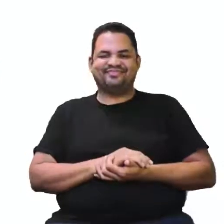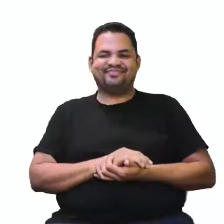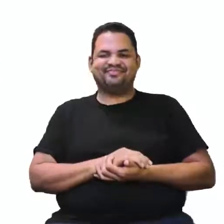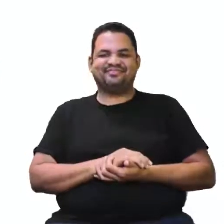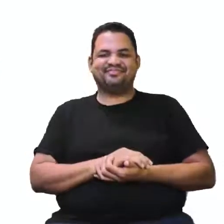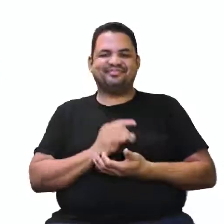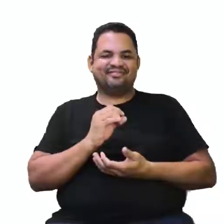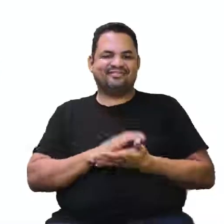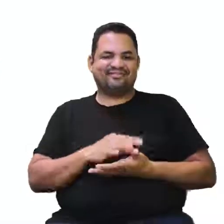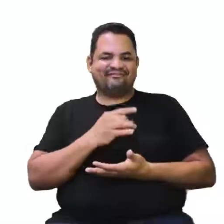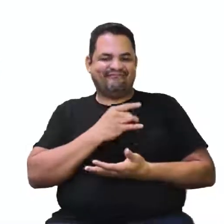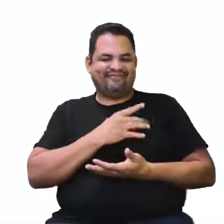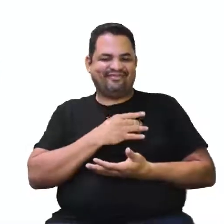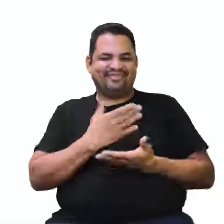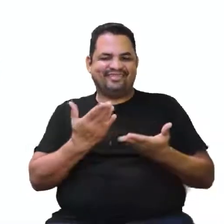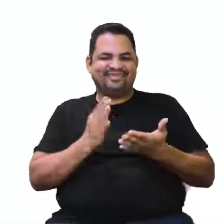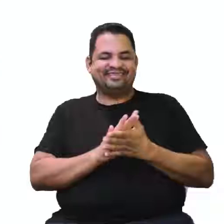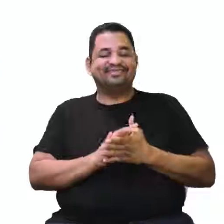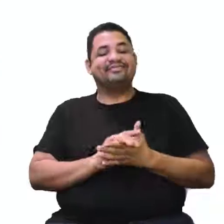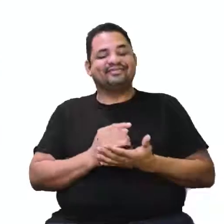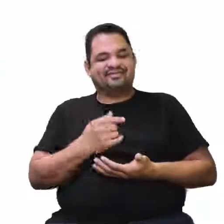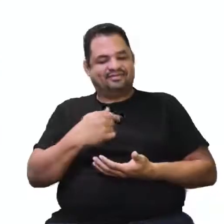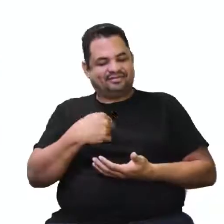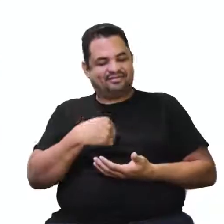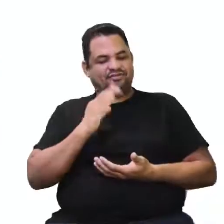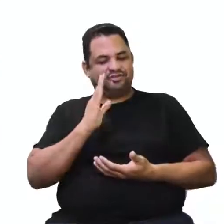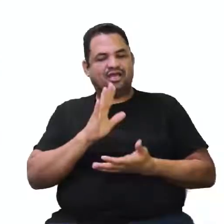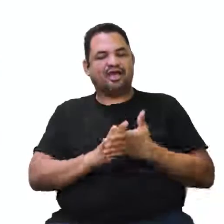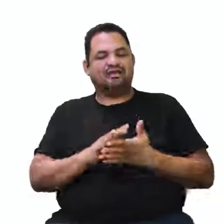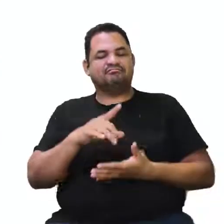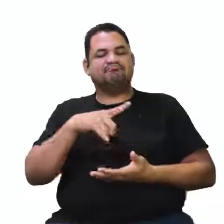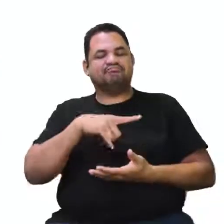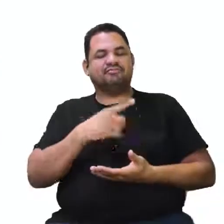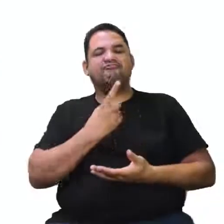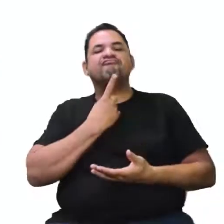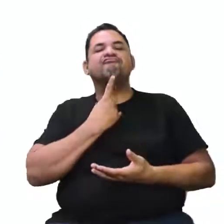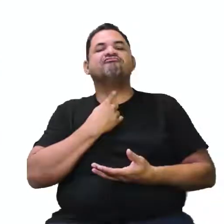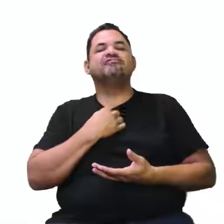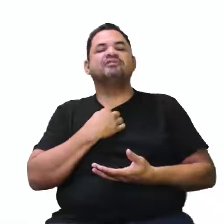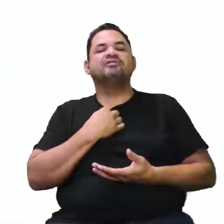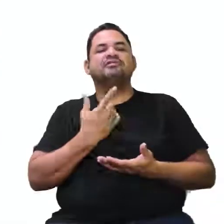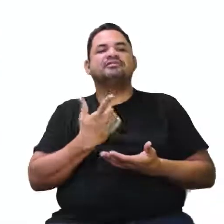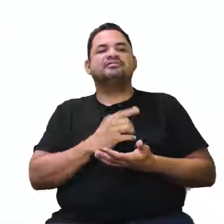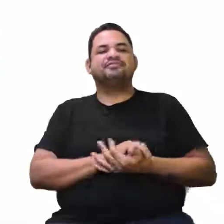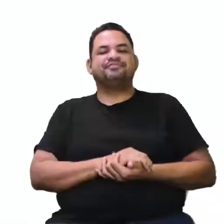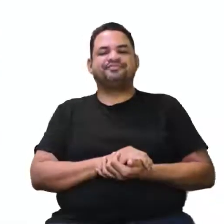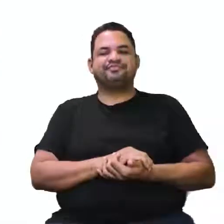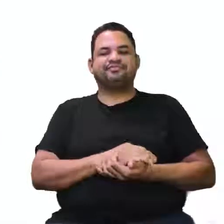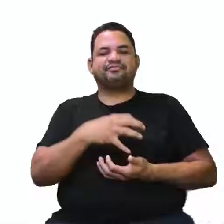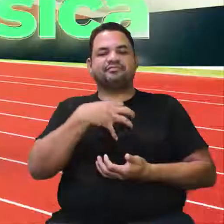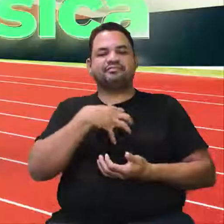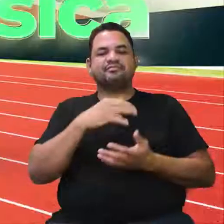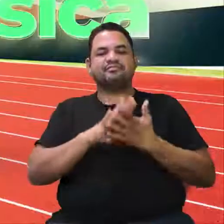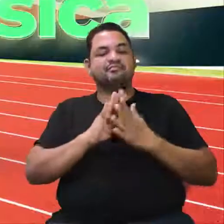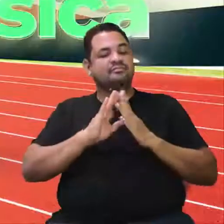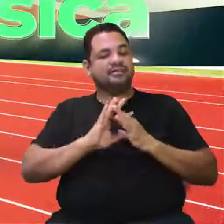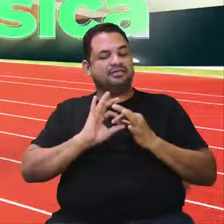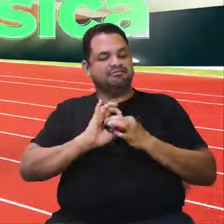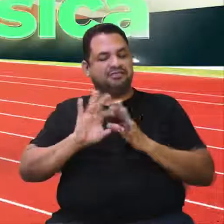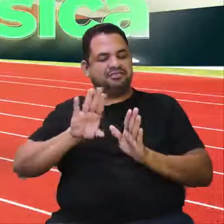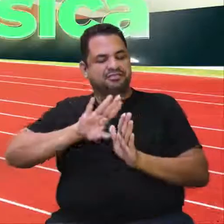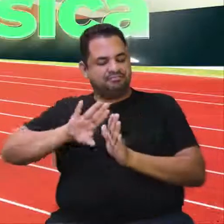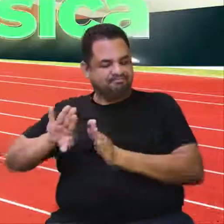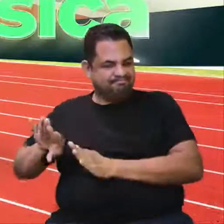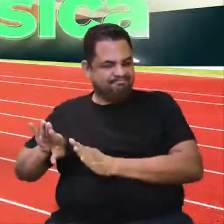meio medrosa, mas olha, eu já senti vontade. Deixa eu ver até aqui com a prof. Eu já senti, mas desisti.